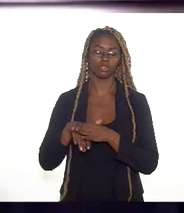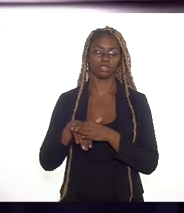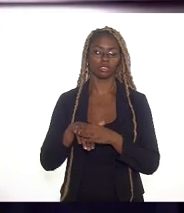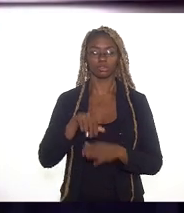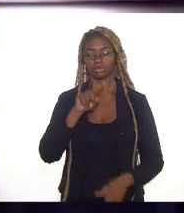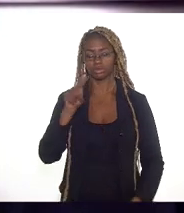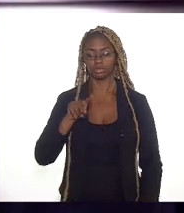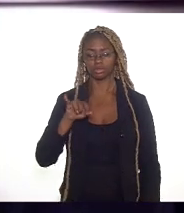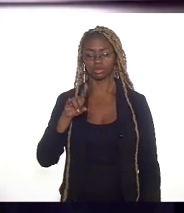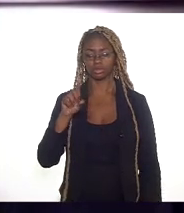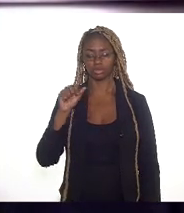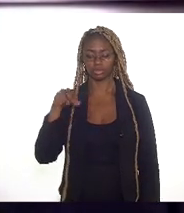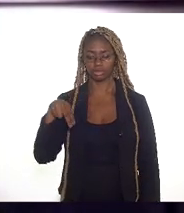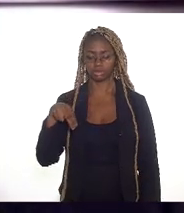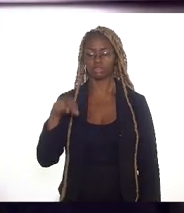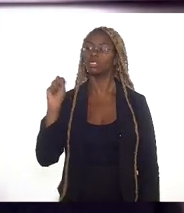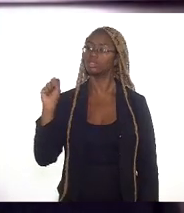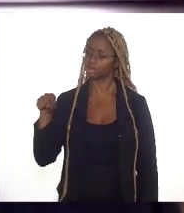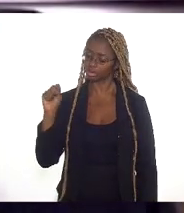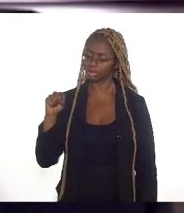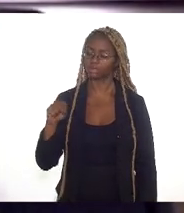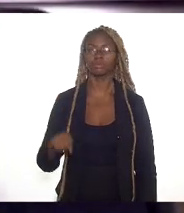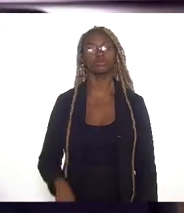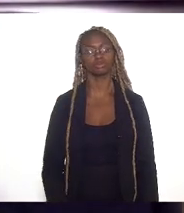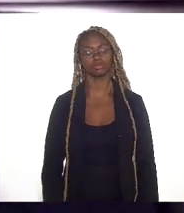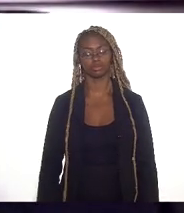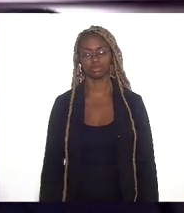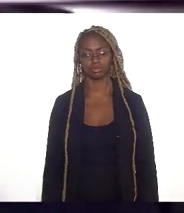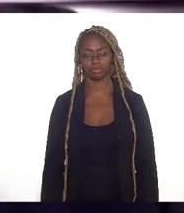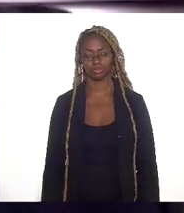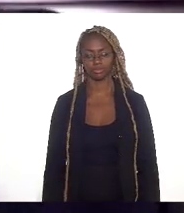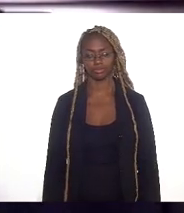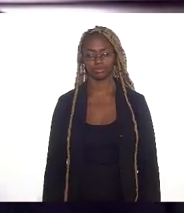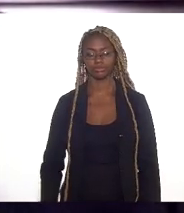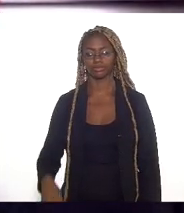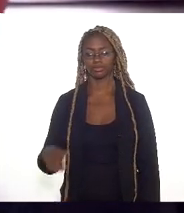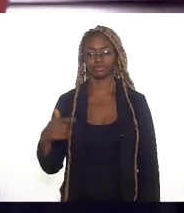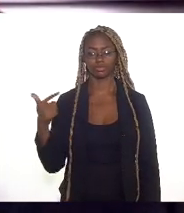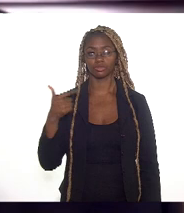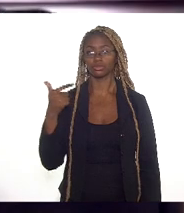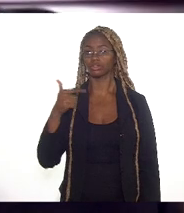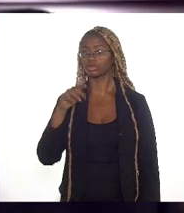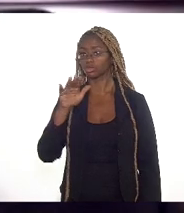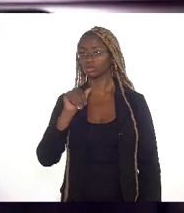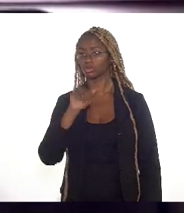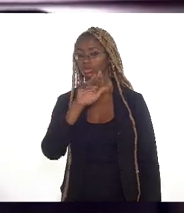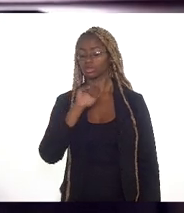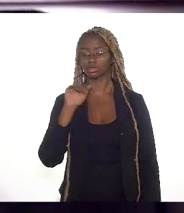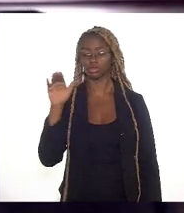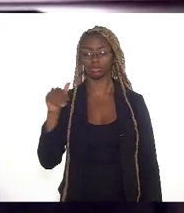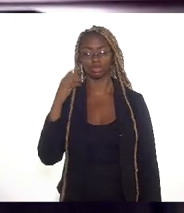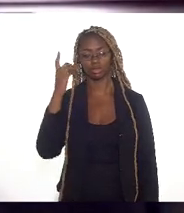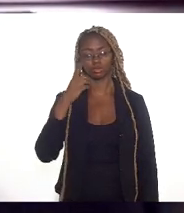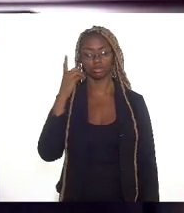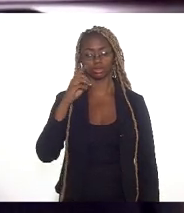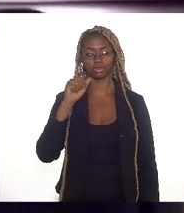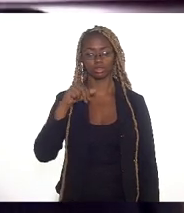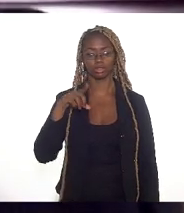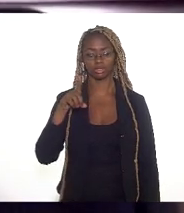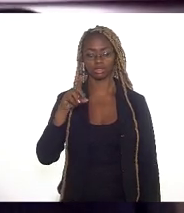Zeidan votou sim. A presidência vai proceder à segunda chamada. Deputado Anderson